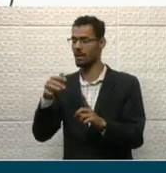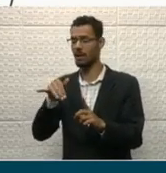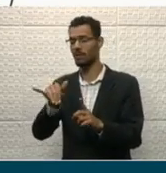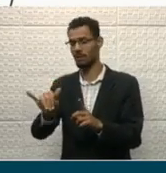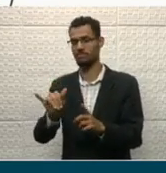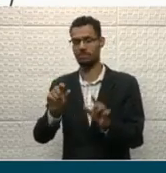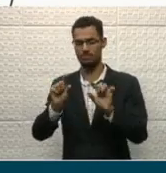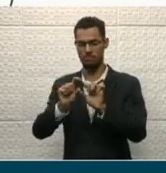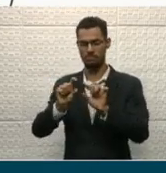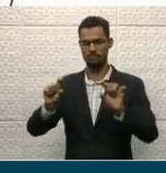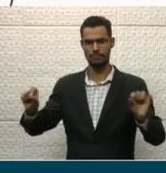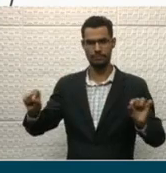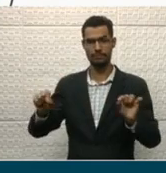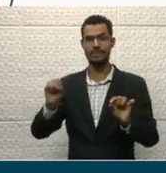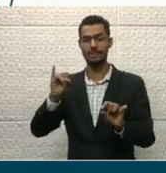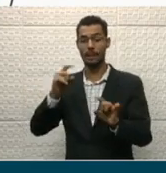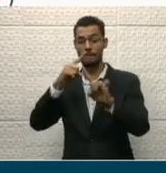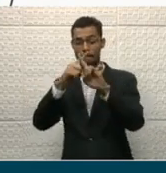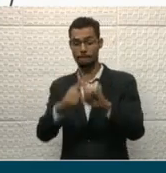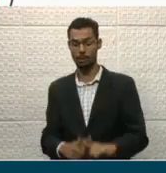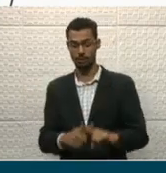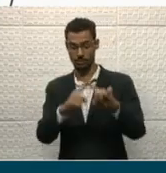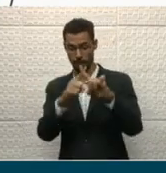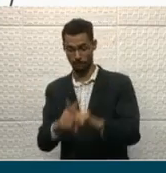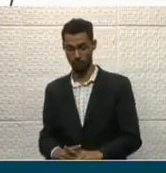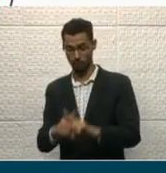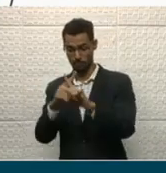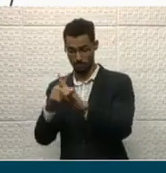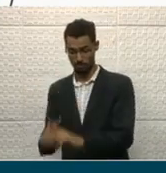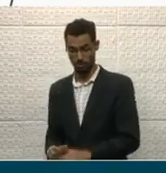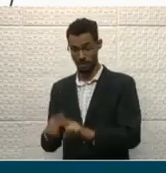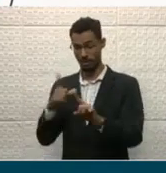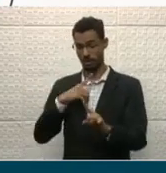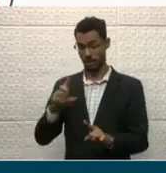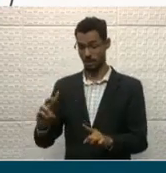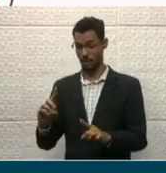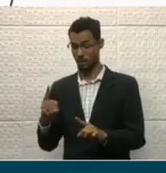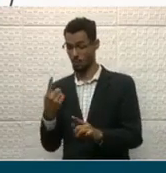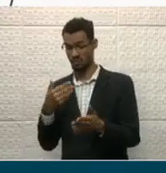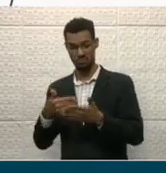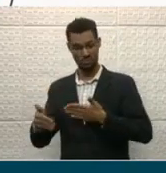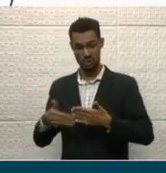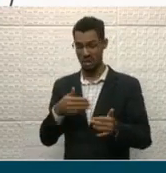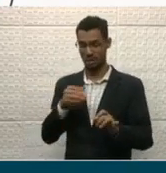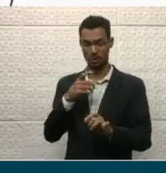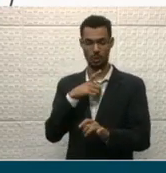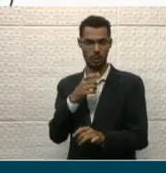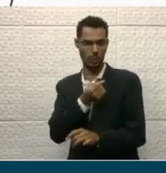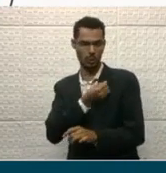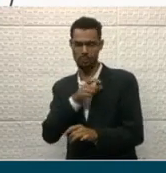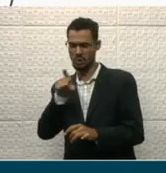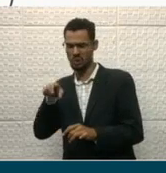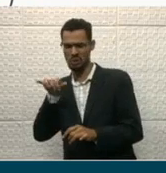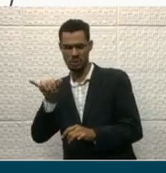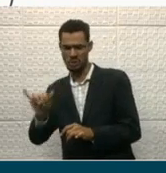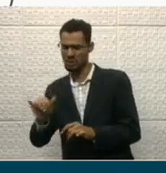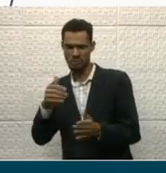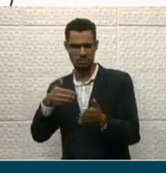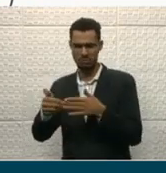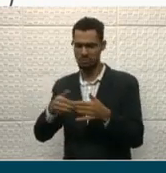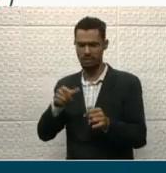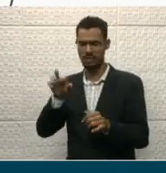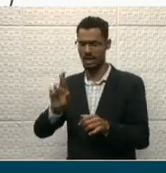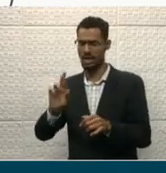4y. Então, quando eu multiplico a matriz A por um vetor qualquer, um vetor xy desse